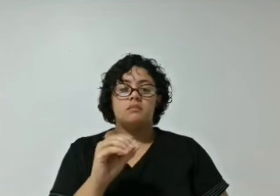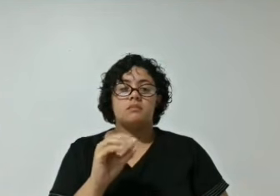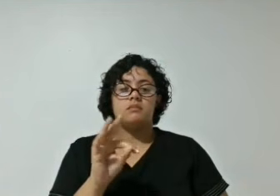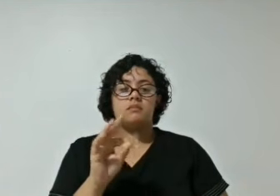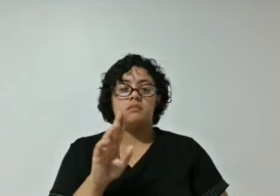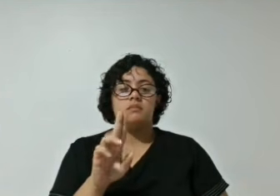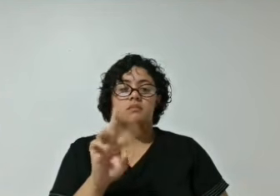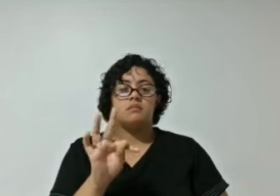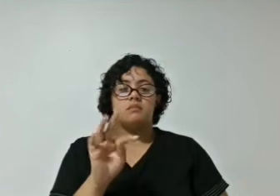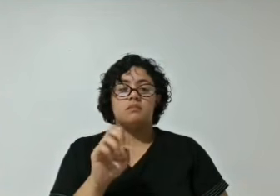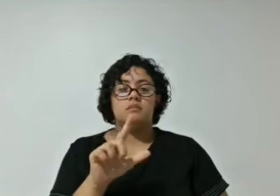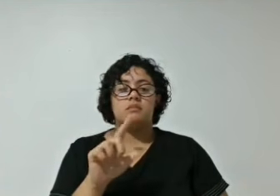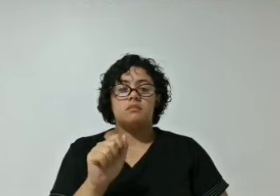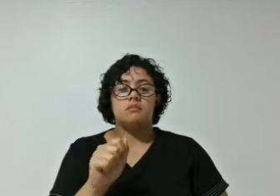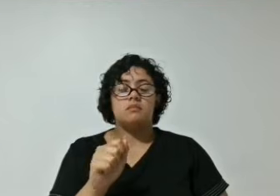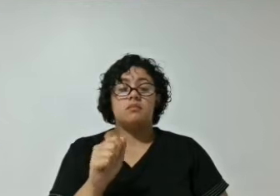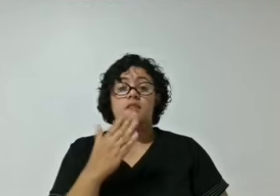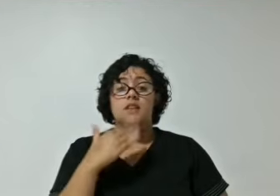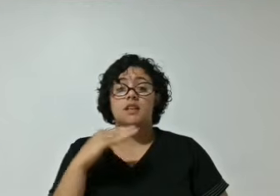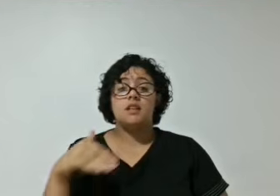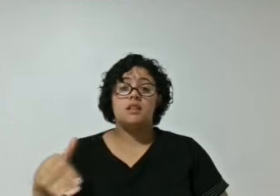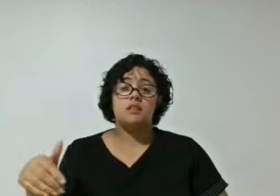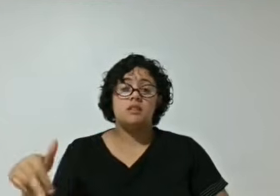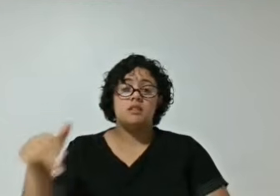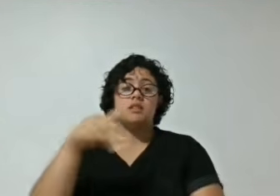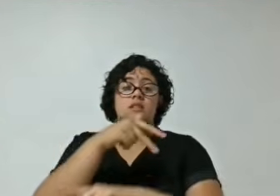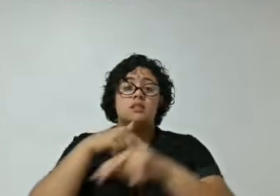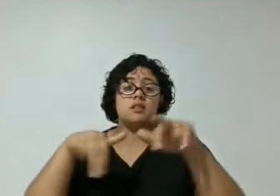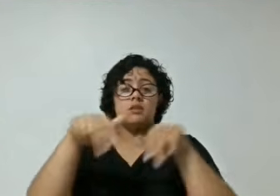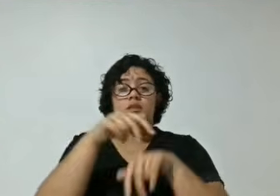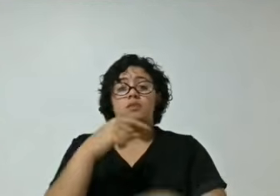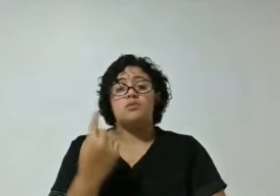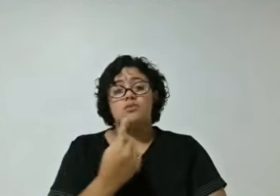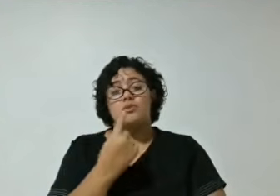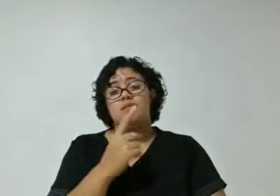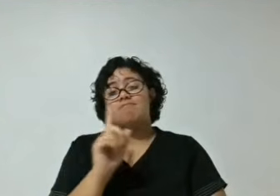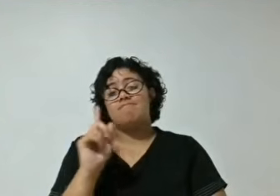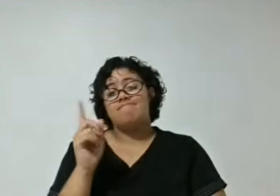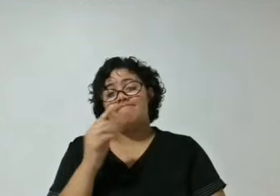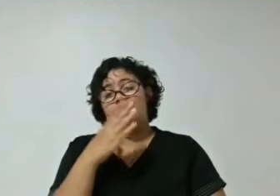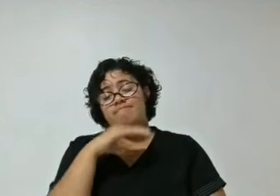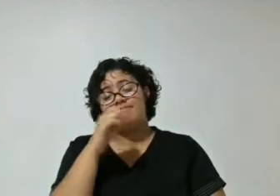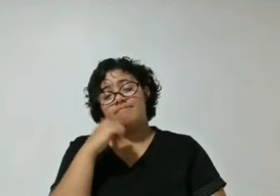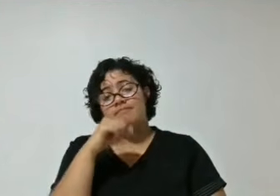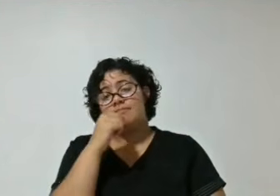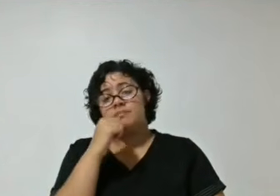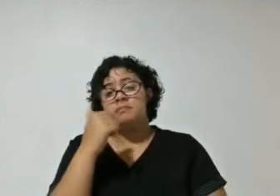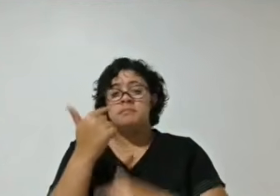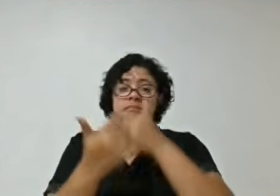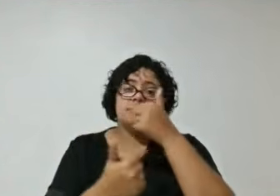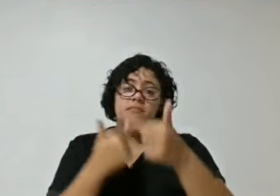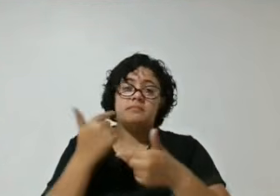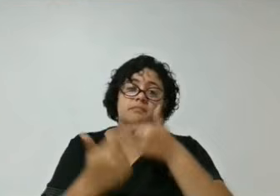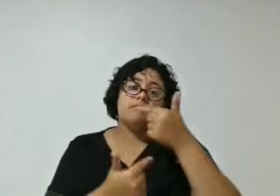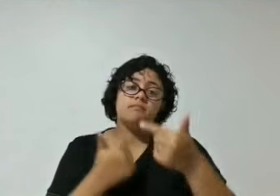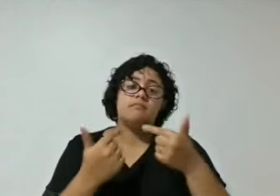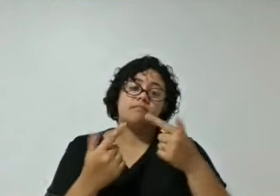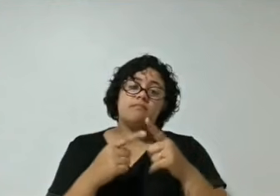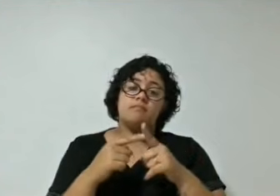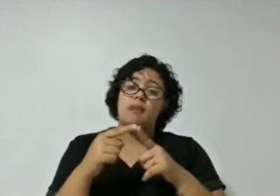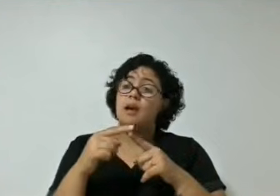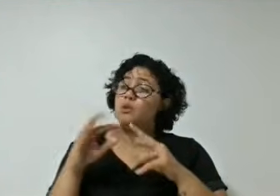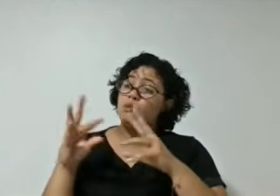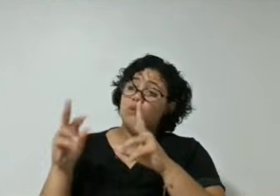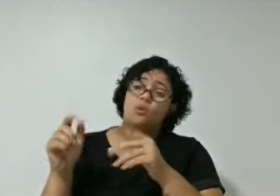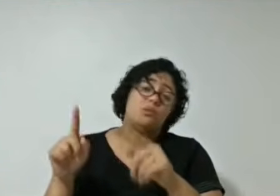mais circulando sozinhas pela unidade e pais e mães estão trabalhando, né? Não estão mais circulando sozinhas pelo bairro, basicamente. E